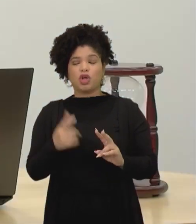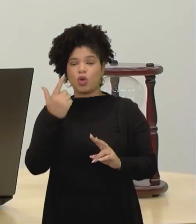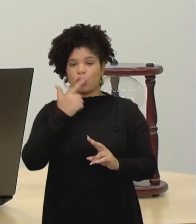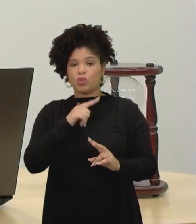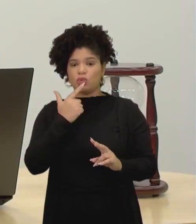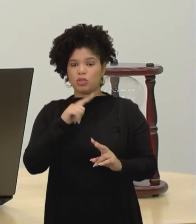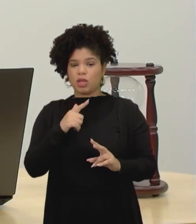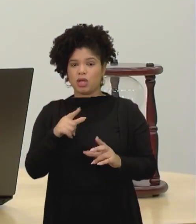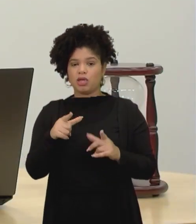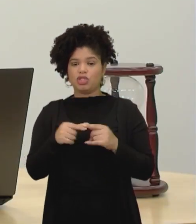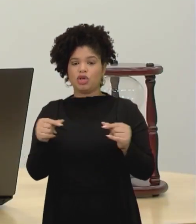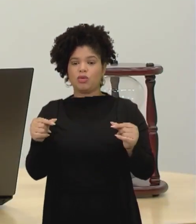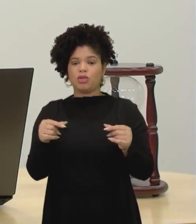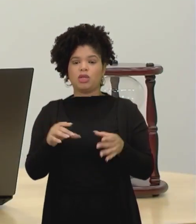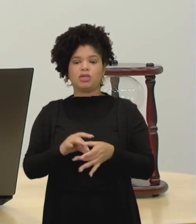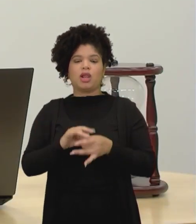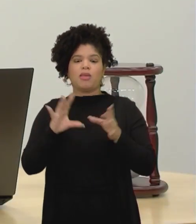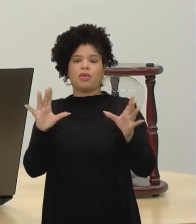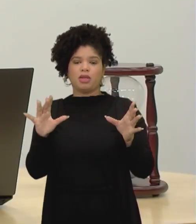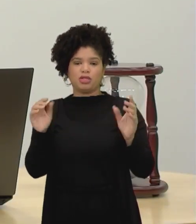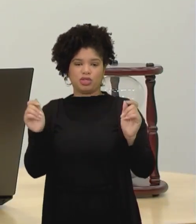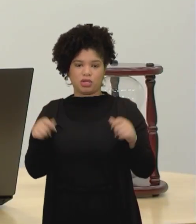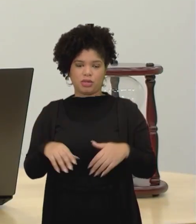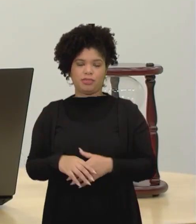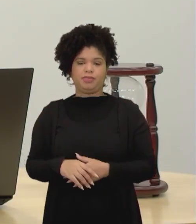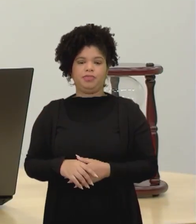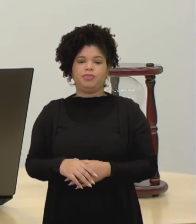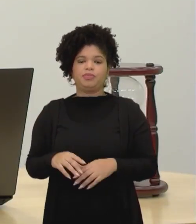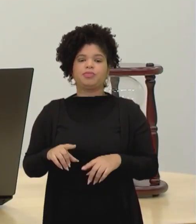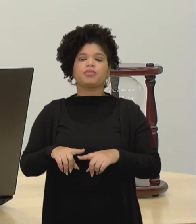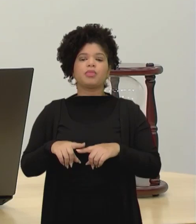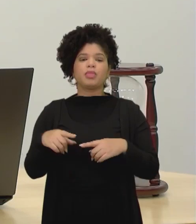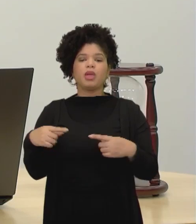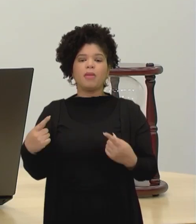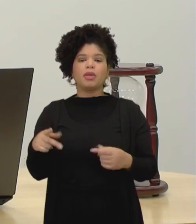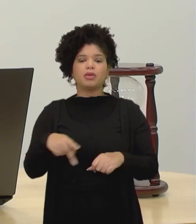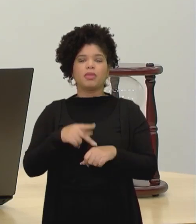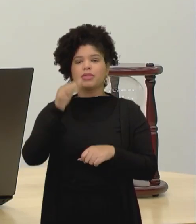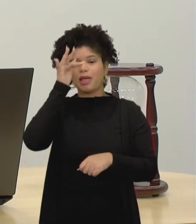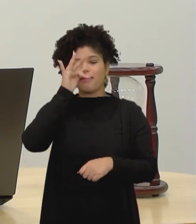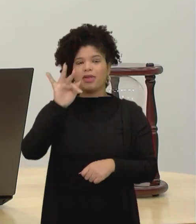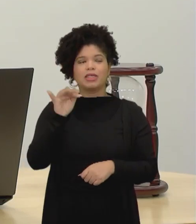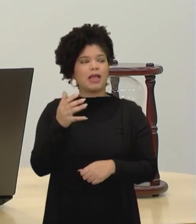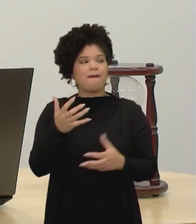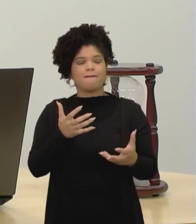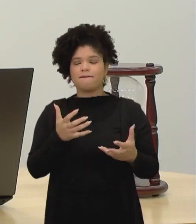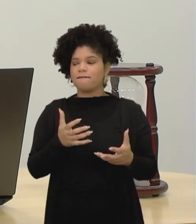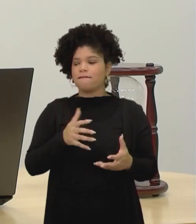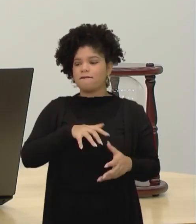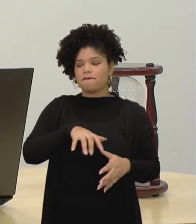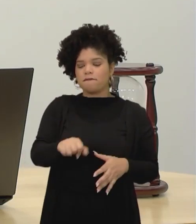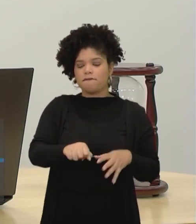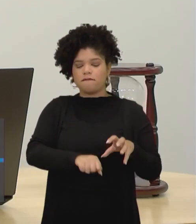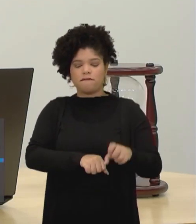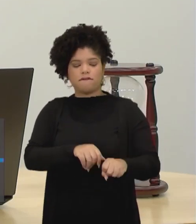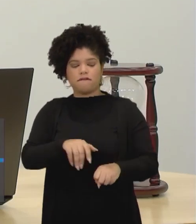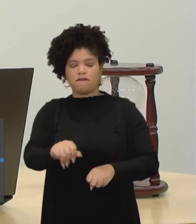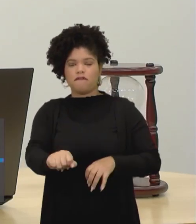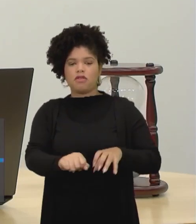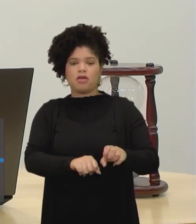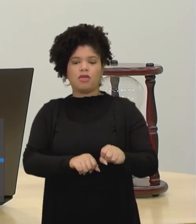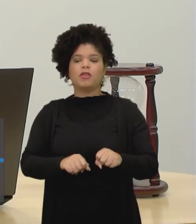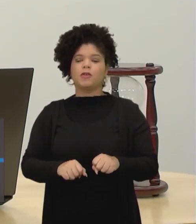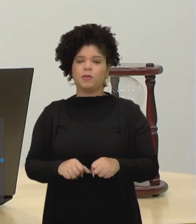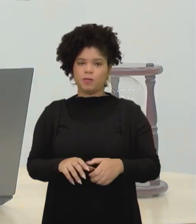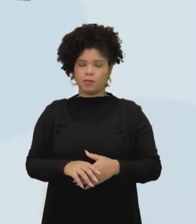dos japoneses, né? Só que aí a França, ela entra nesse processo onde tenta recolonizar o Vietnã. E